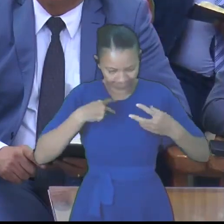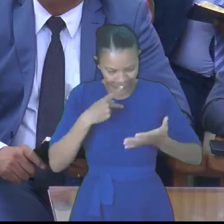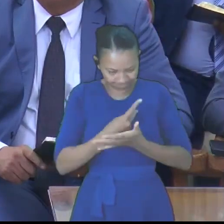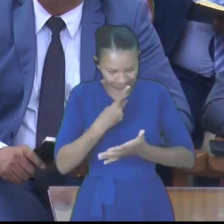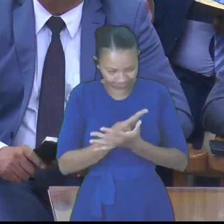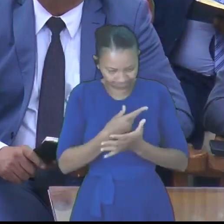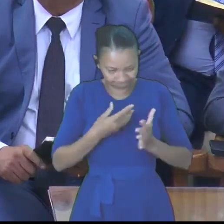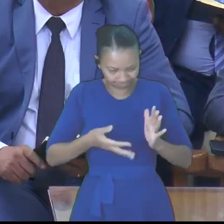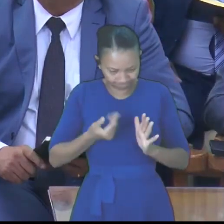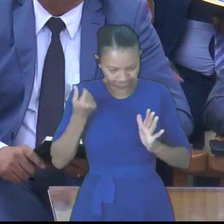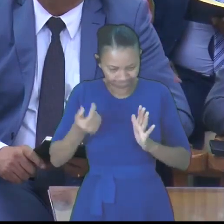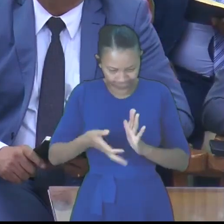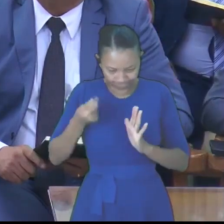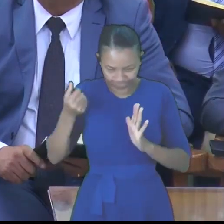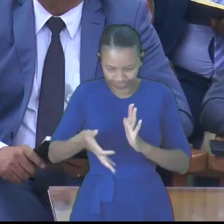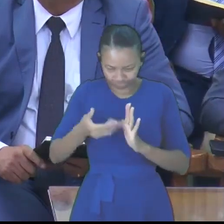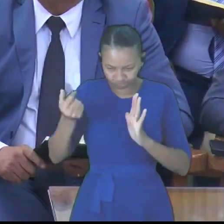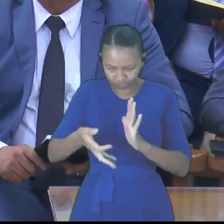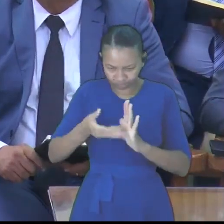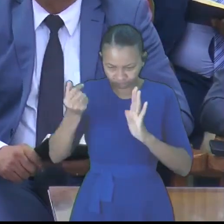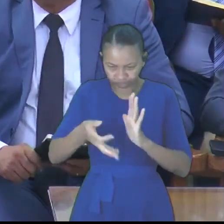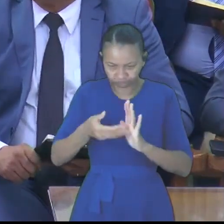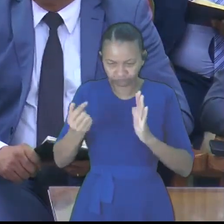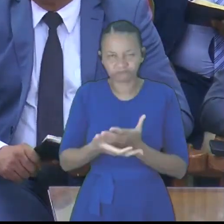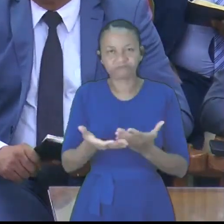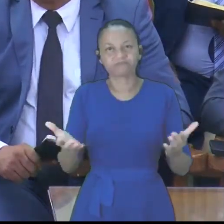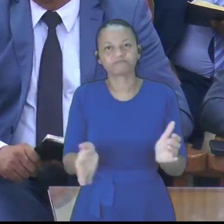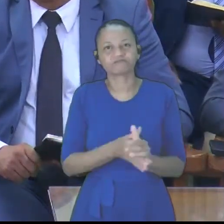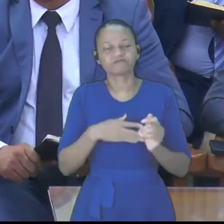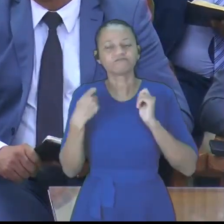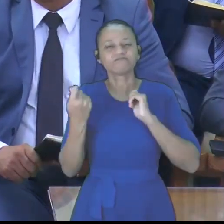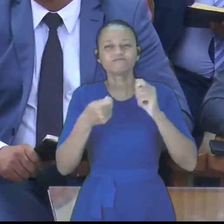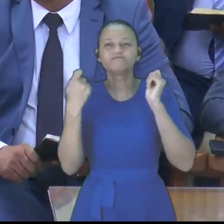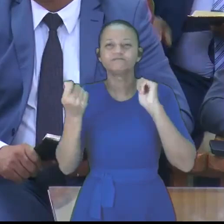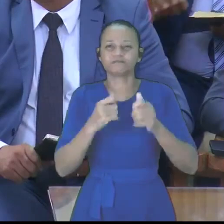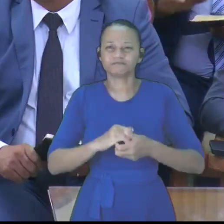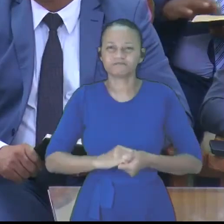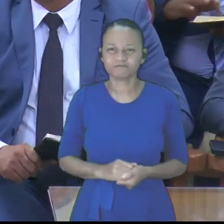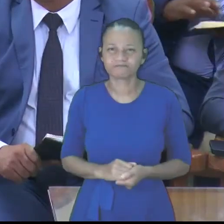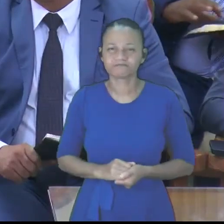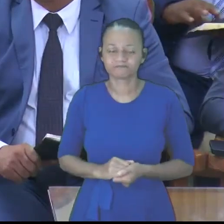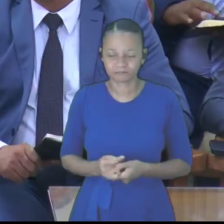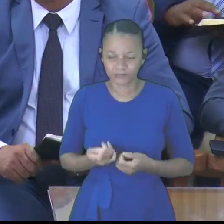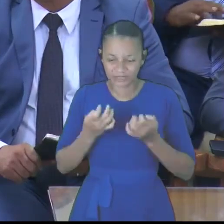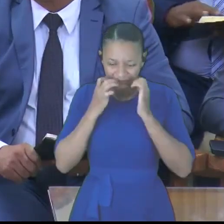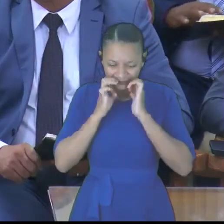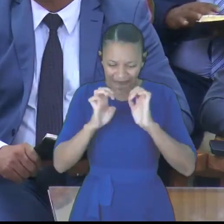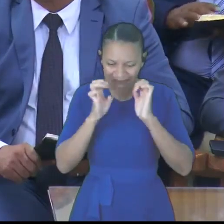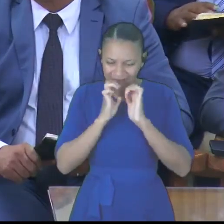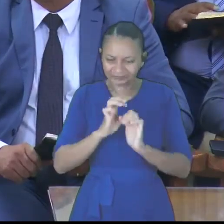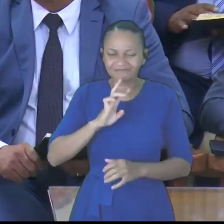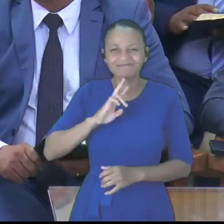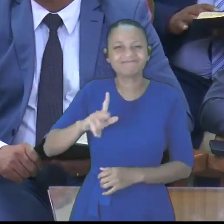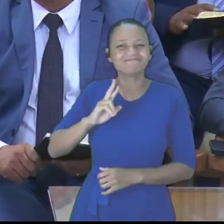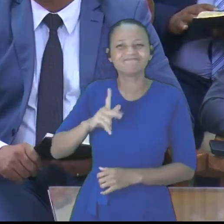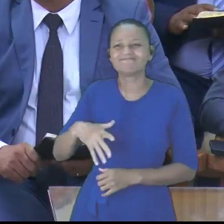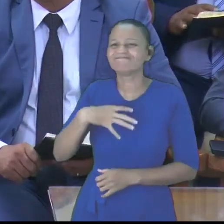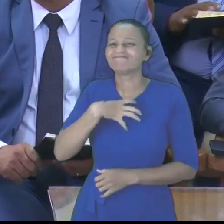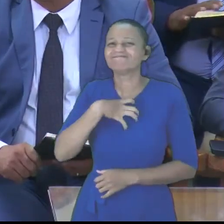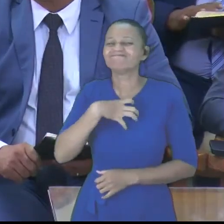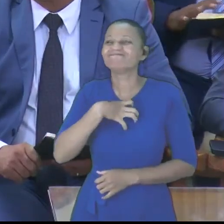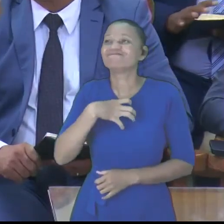Aleluia! O evangelho não é para eu me